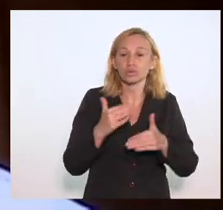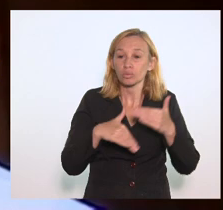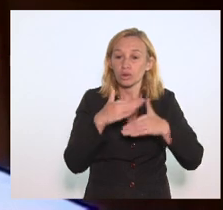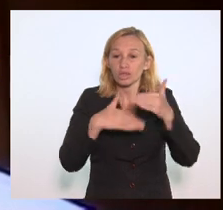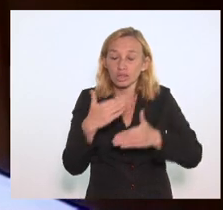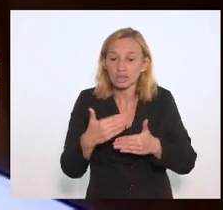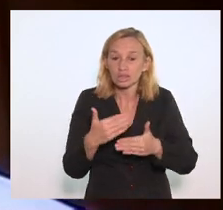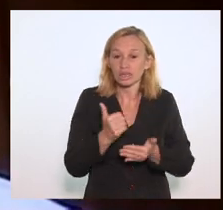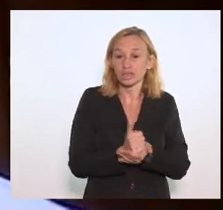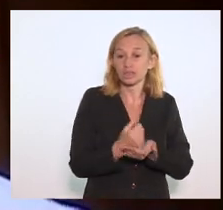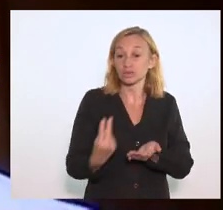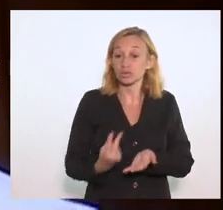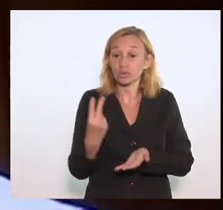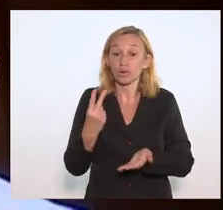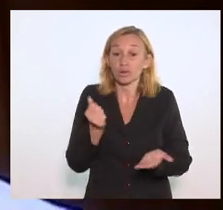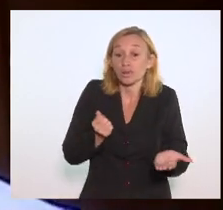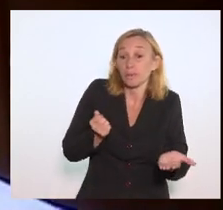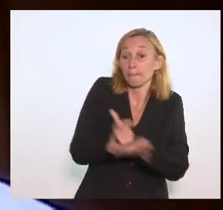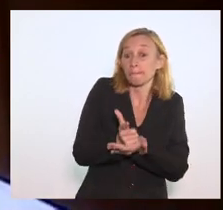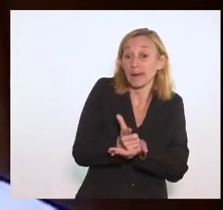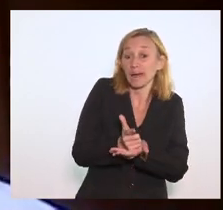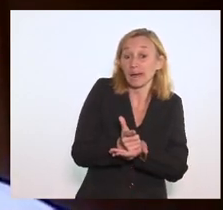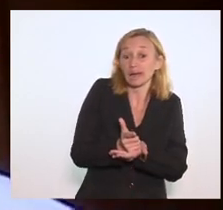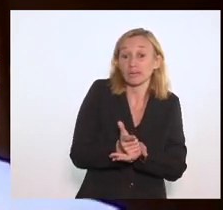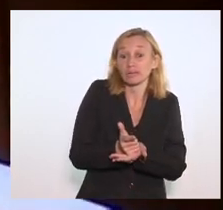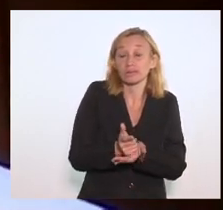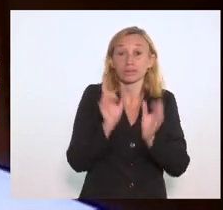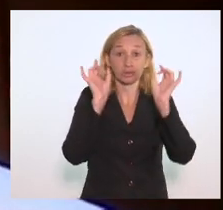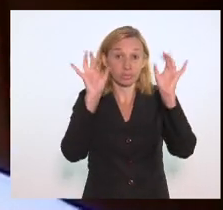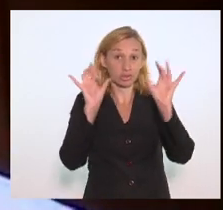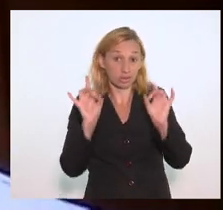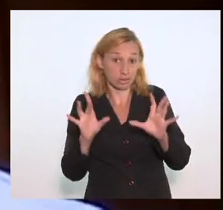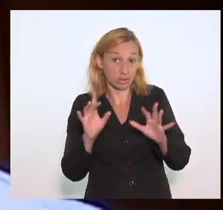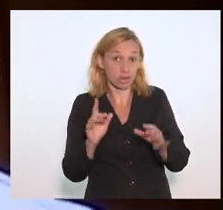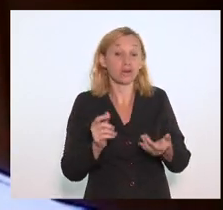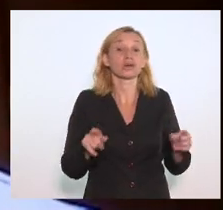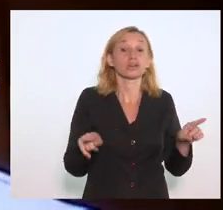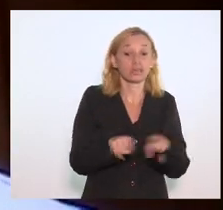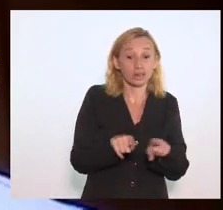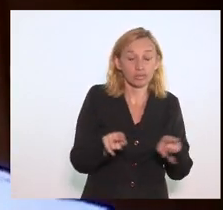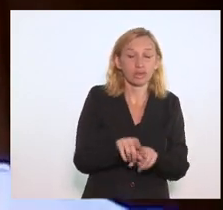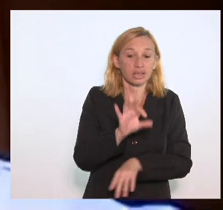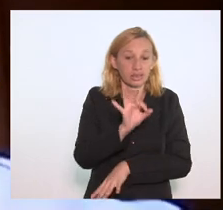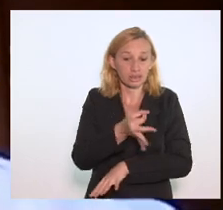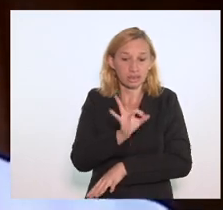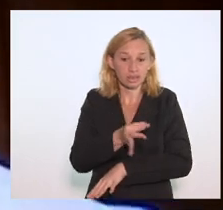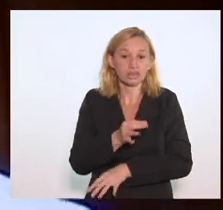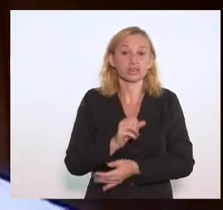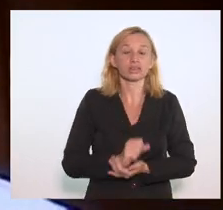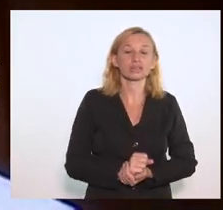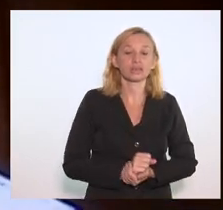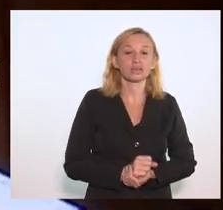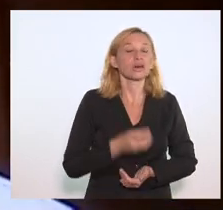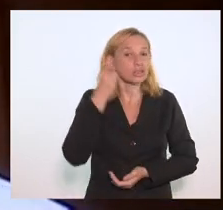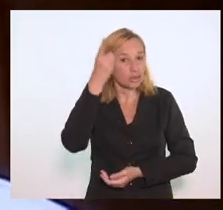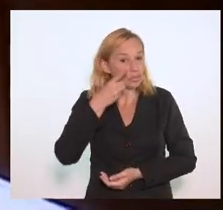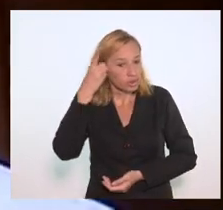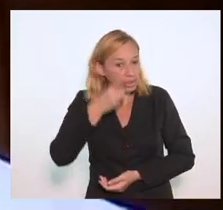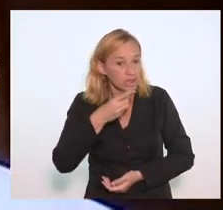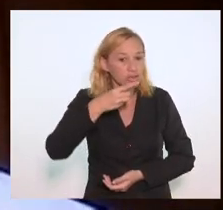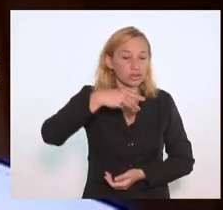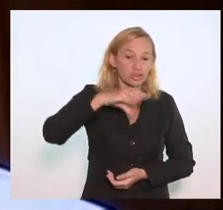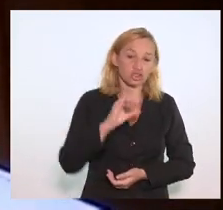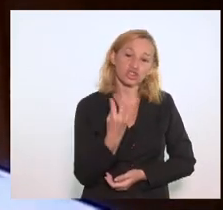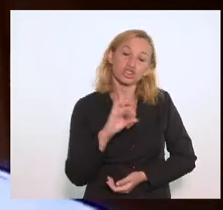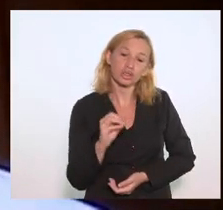relação aos valores a serem pagos com participações especiais. E, é claro, disse o Márcio agora há pouco, reforçou o deputado Chico Machado,